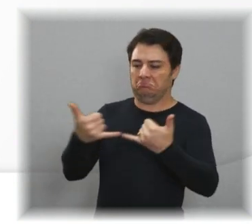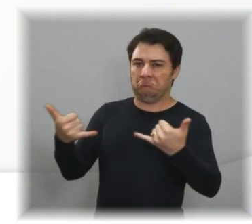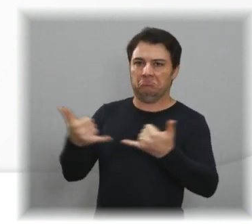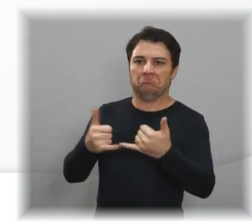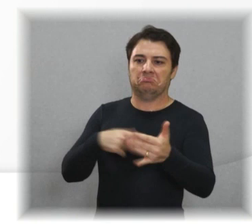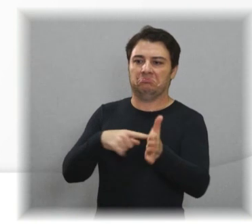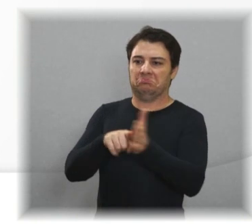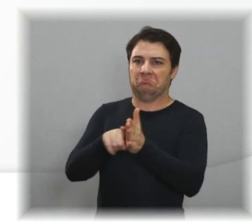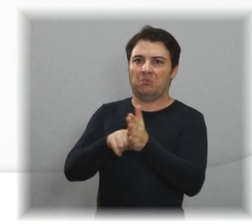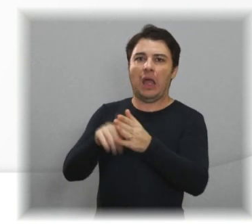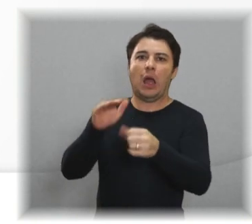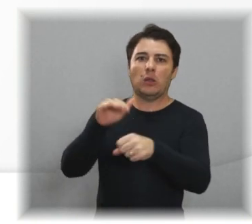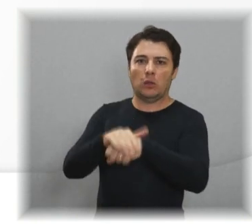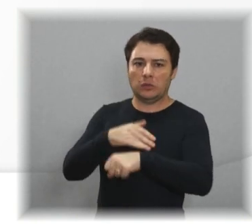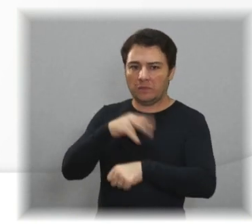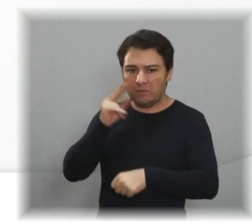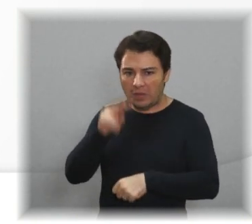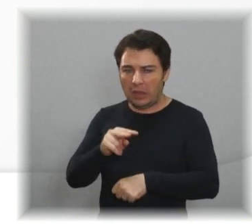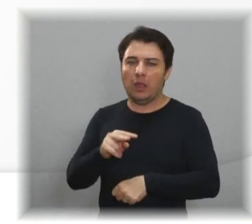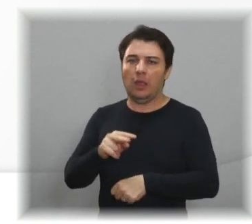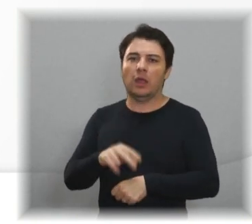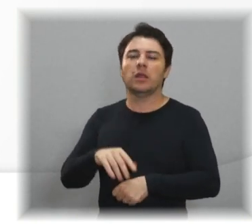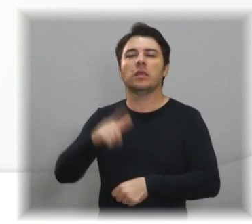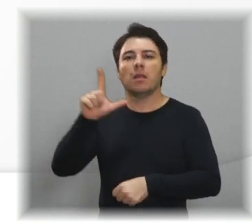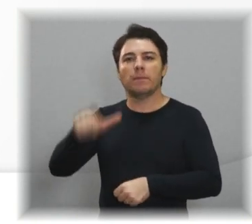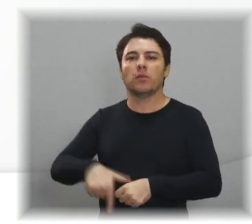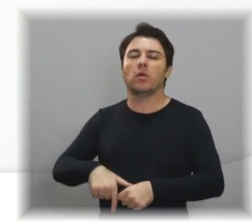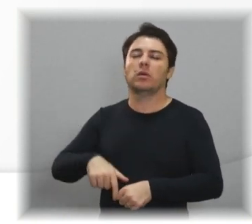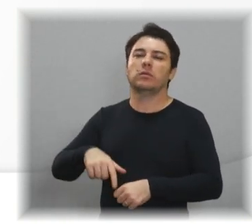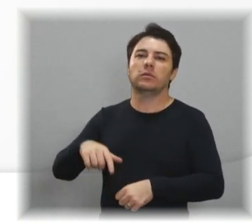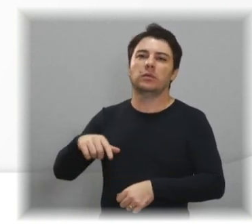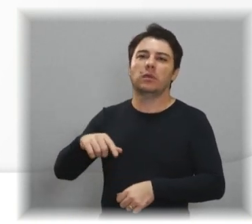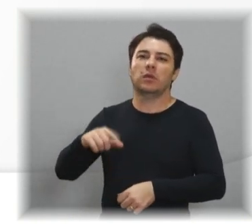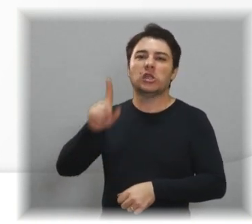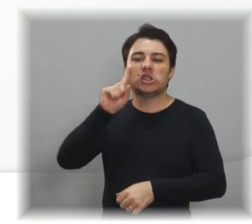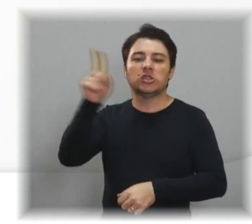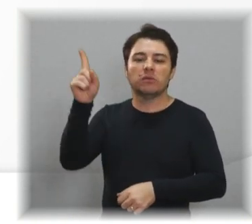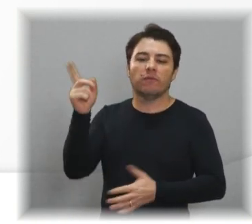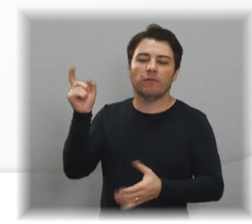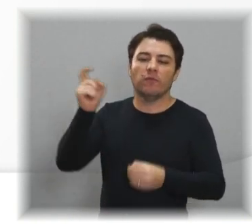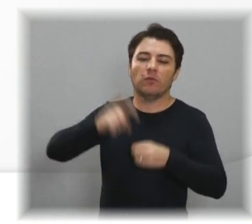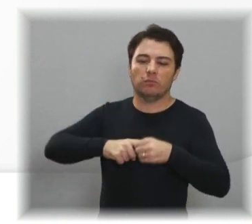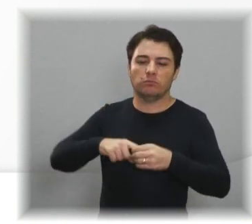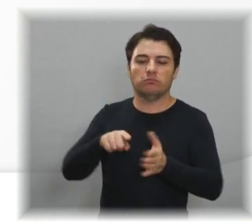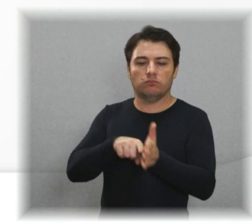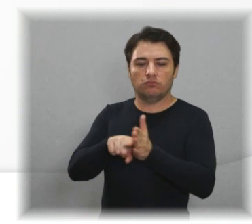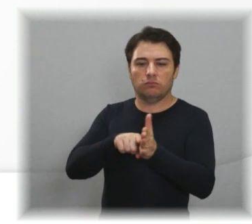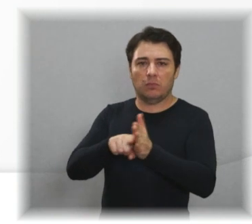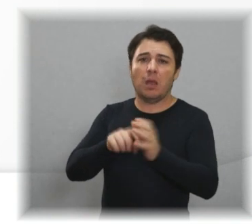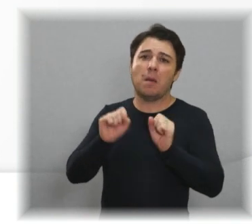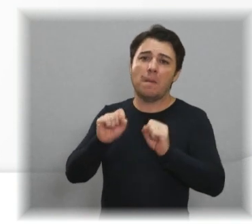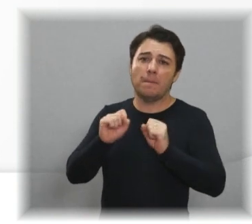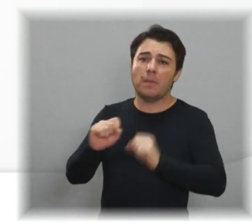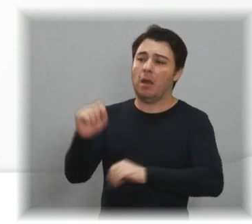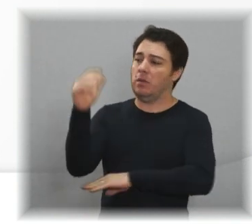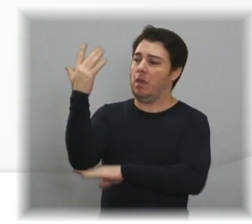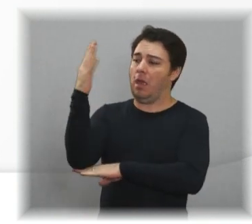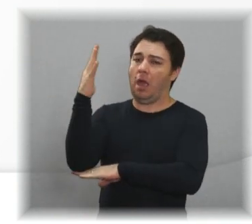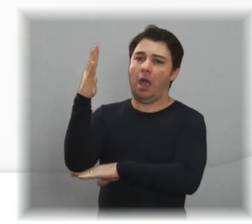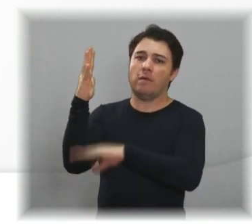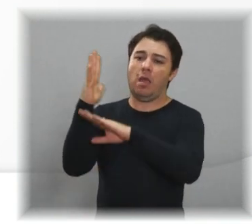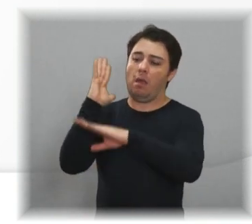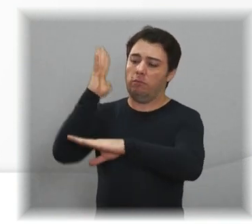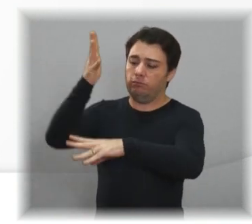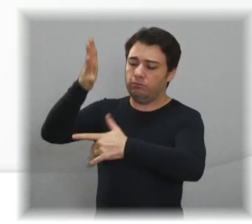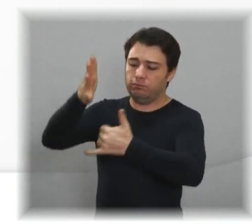volta inspecionar se foi a noite de volta durante o dia para ver se não tem alguma coisa que passou despercebido mas pode ser um transitório pode ser um galho de árvore caiu na rede